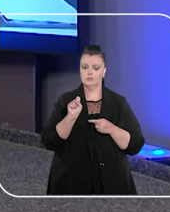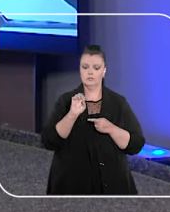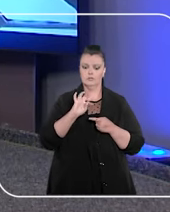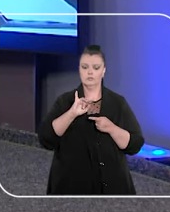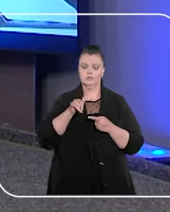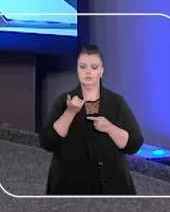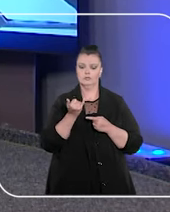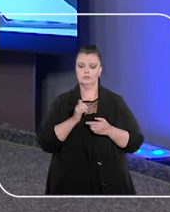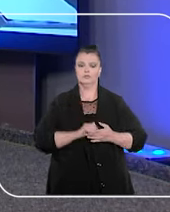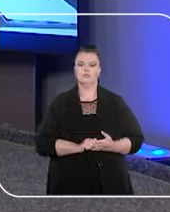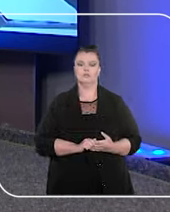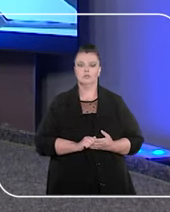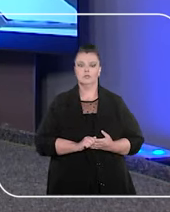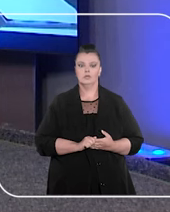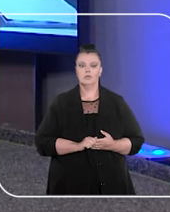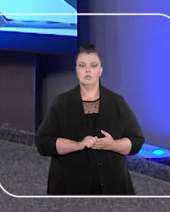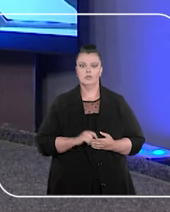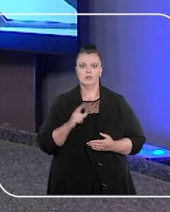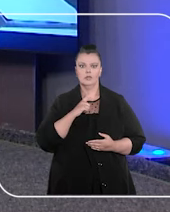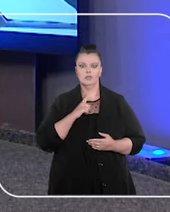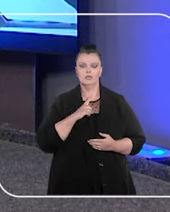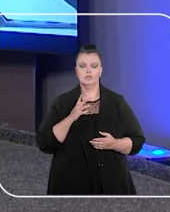de prestação de contas que nem sequer